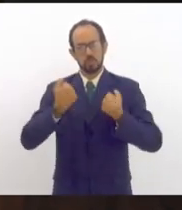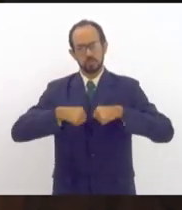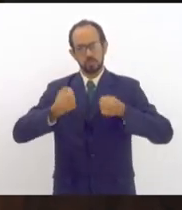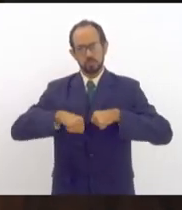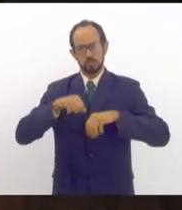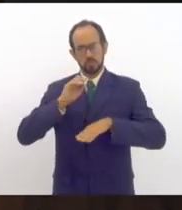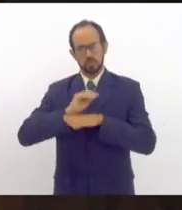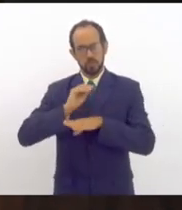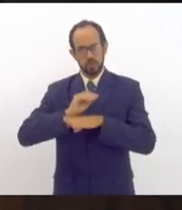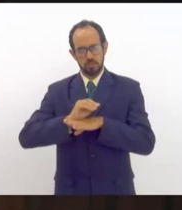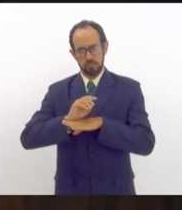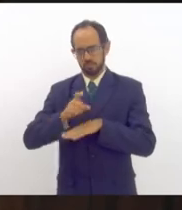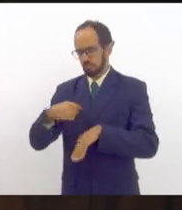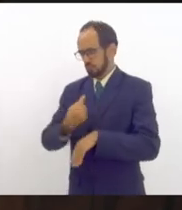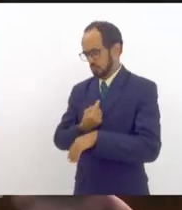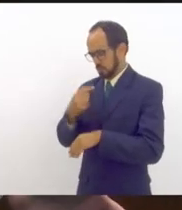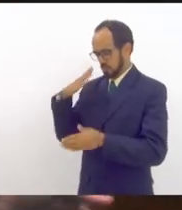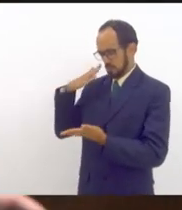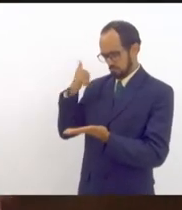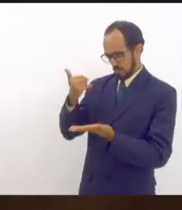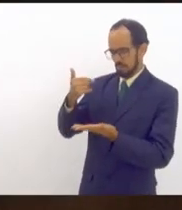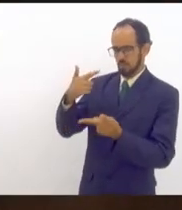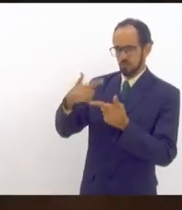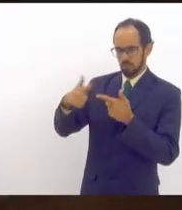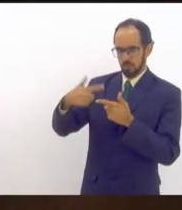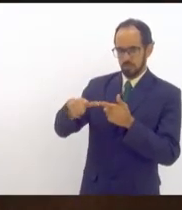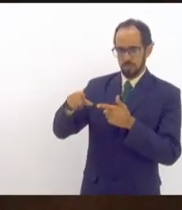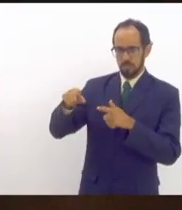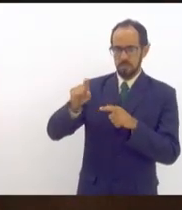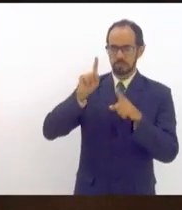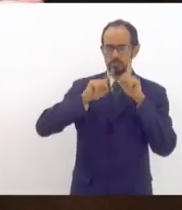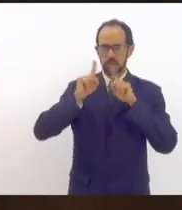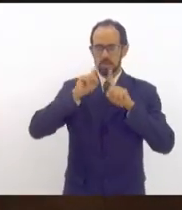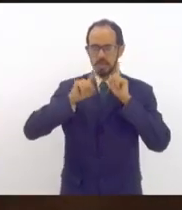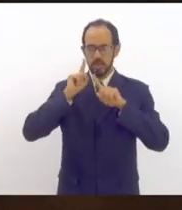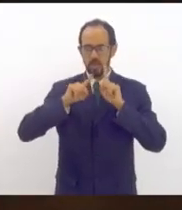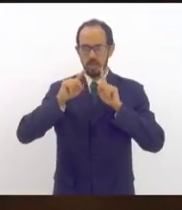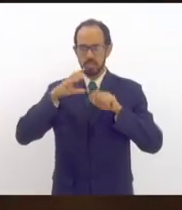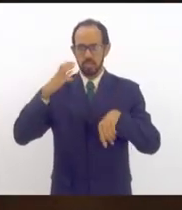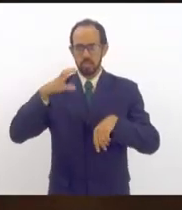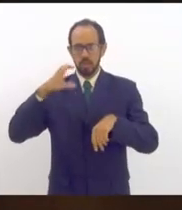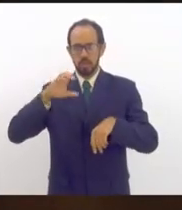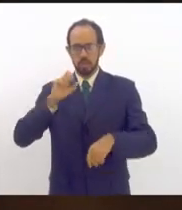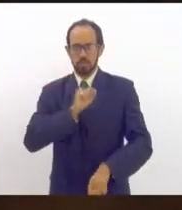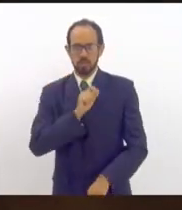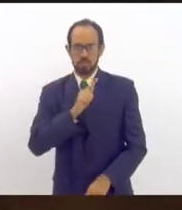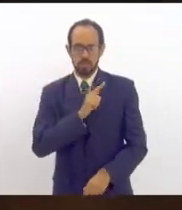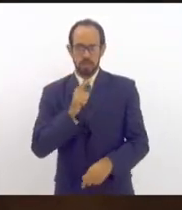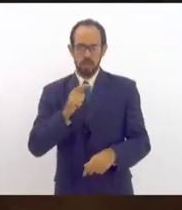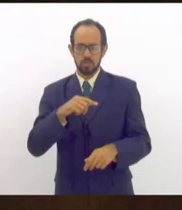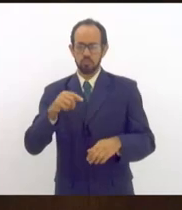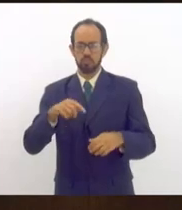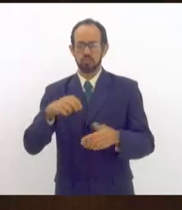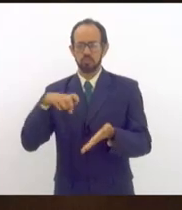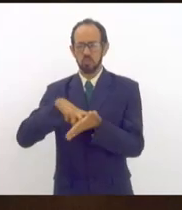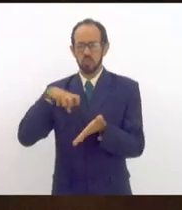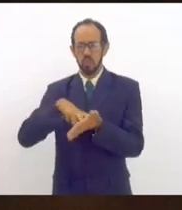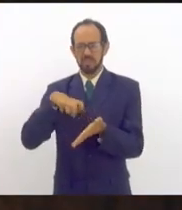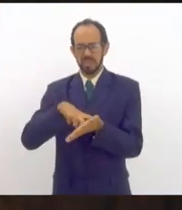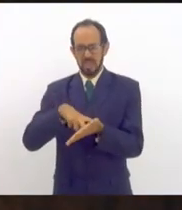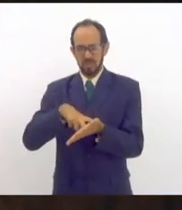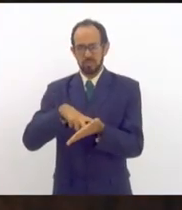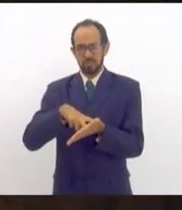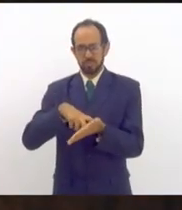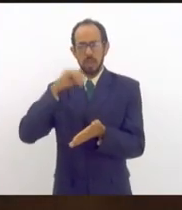nós sabemos da natureza mas os municípios de Maricá Niterói São Gonçalo foram muito castigado castigados esses últimos dias